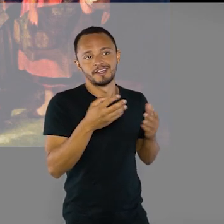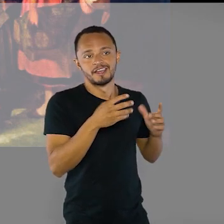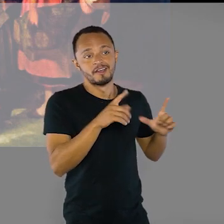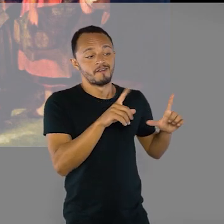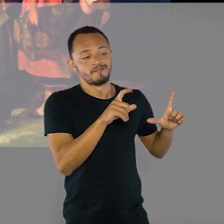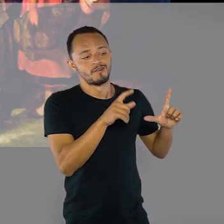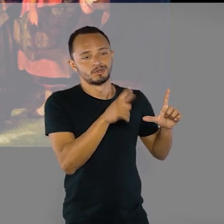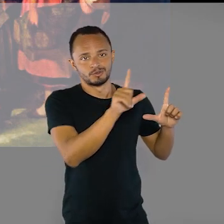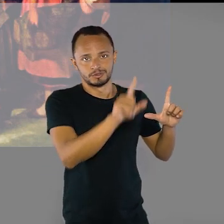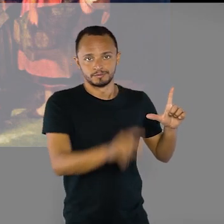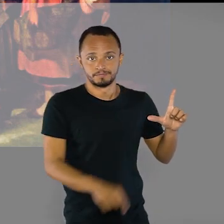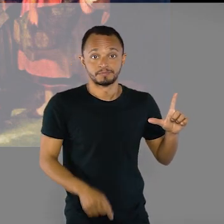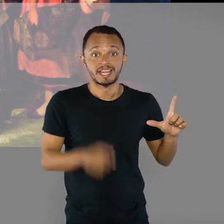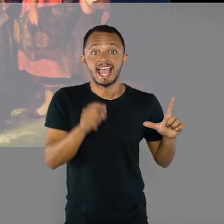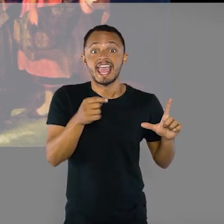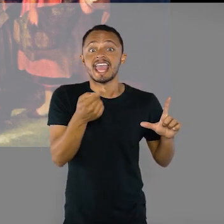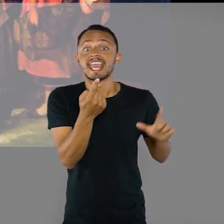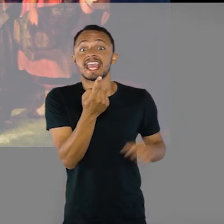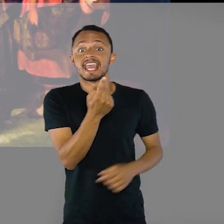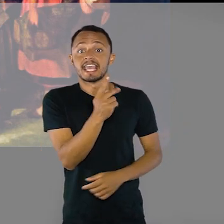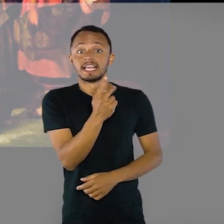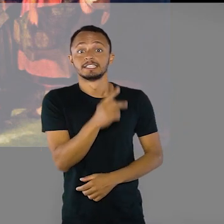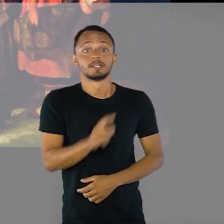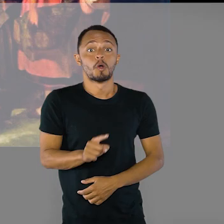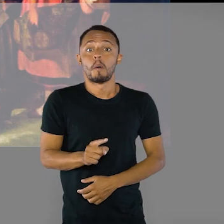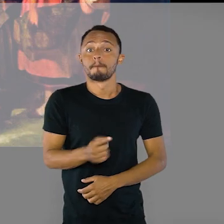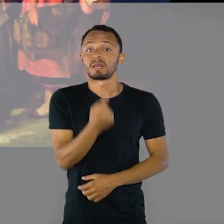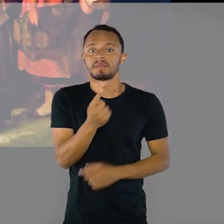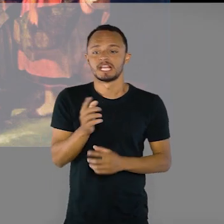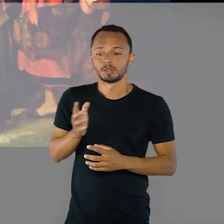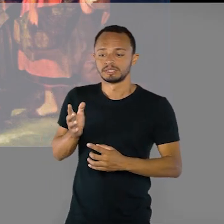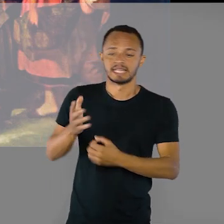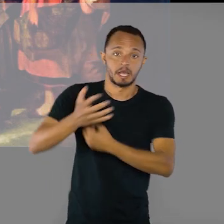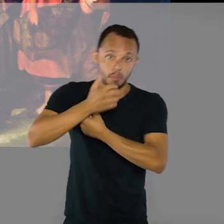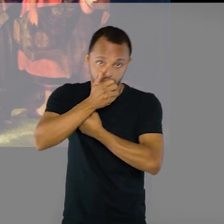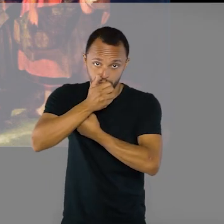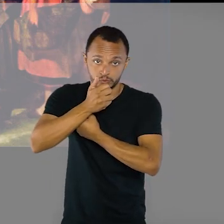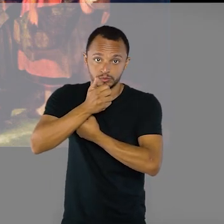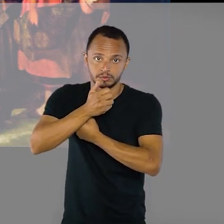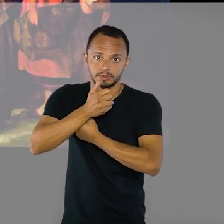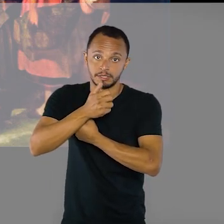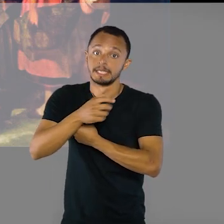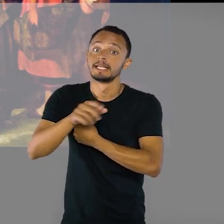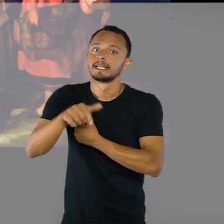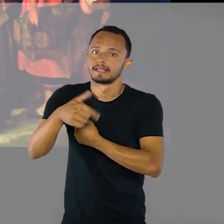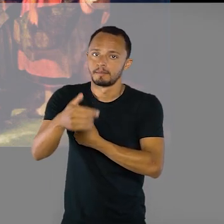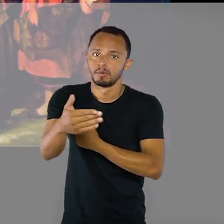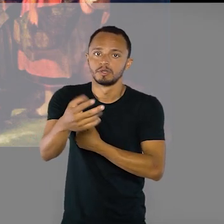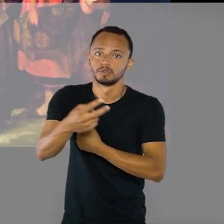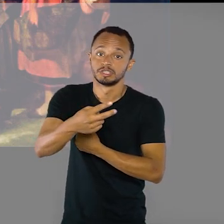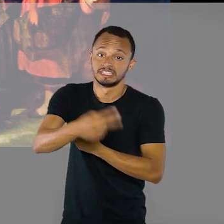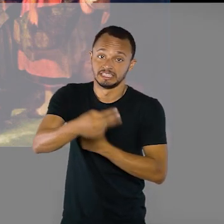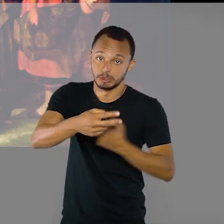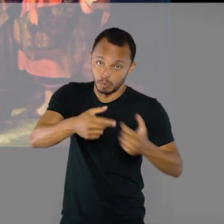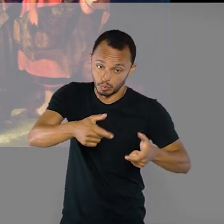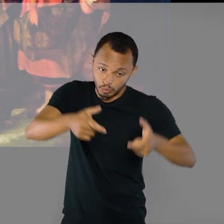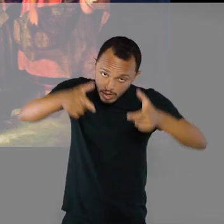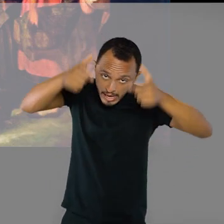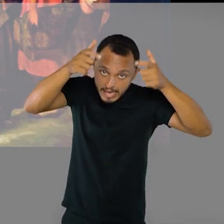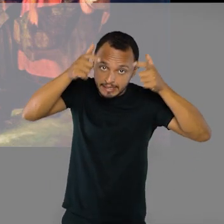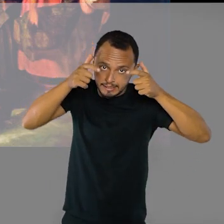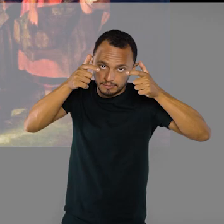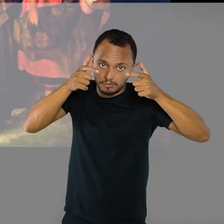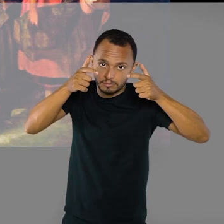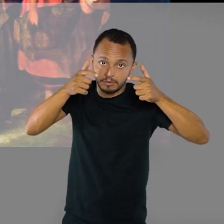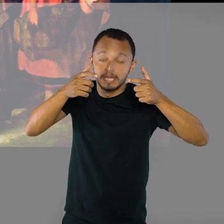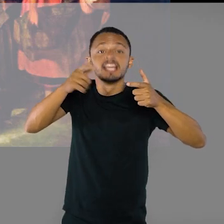e esse é o primeiro sequestro, pelo Segundo Reinado. O Segundo Reinado tentando trazer para si a